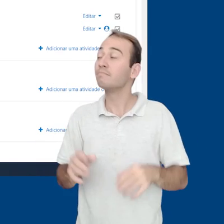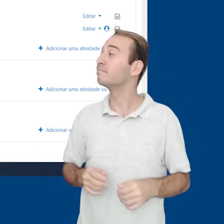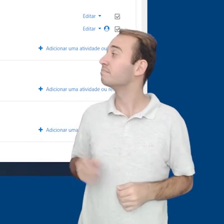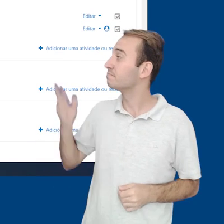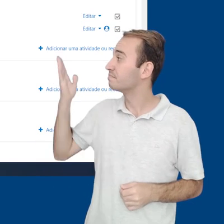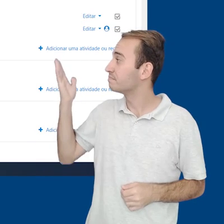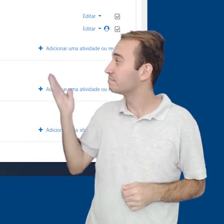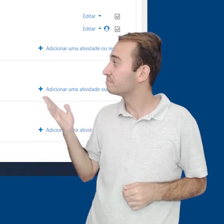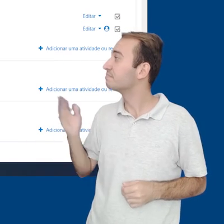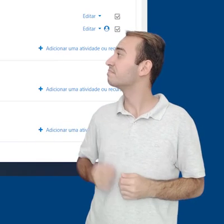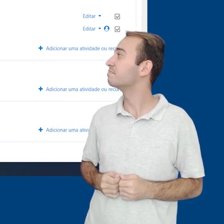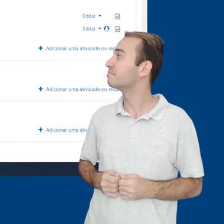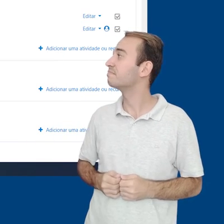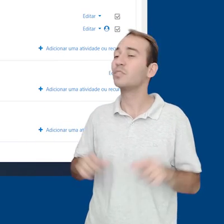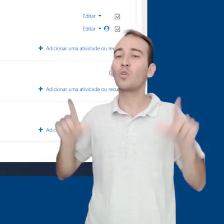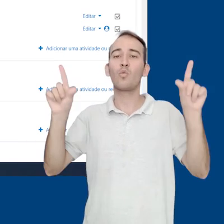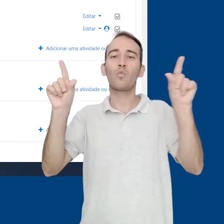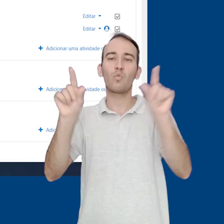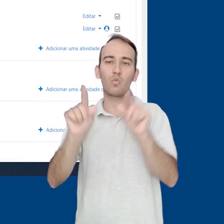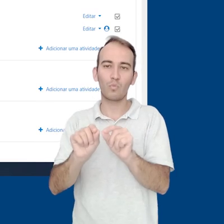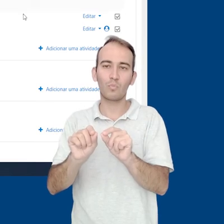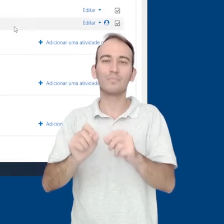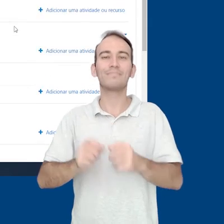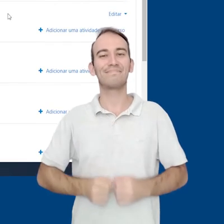clicar na setinha novamente. O menu desaparece.